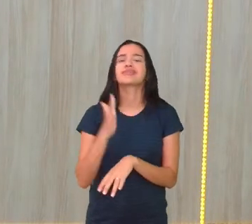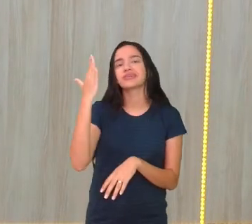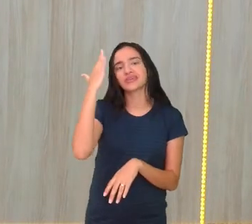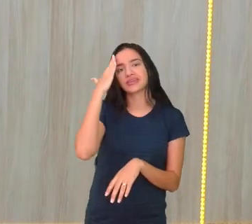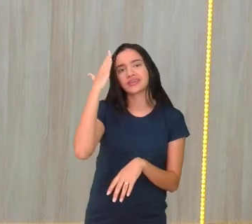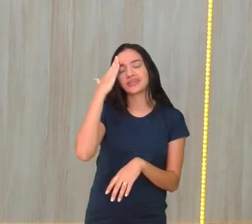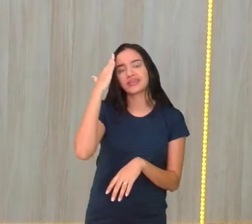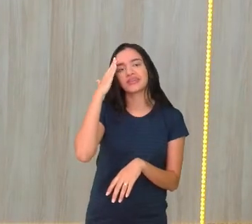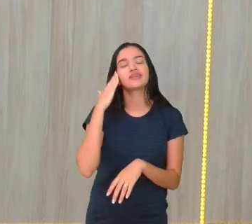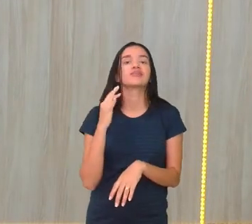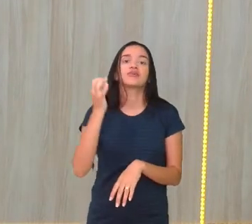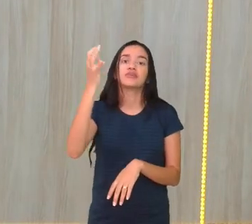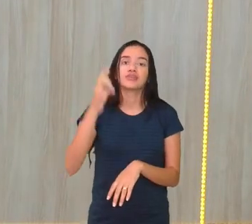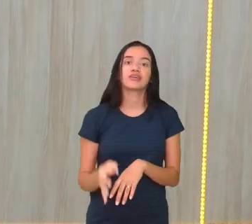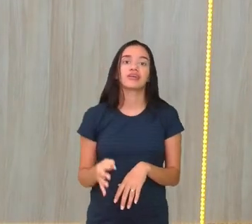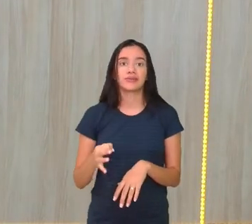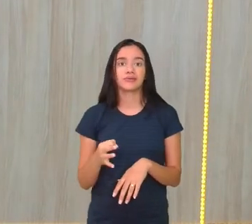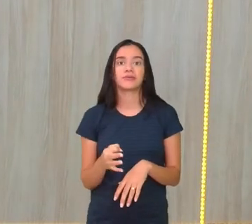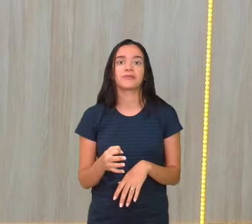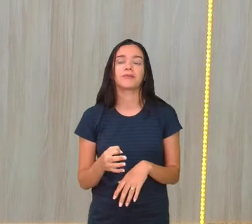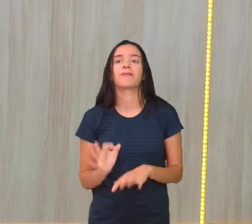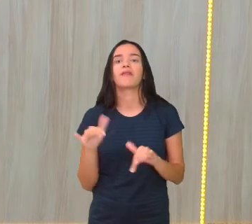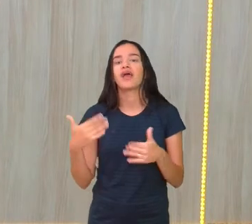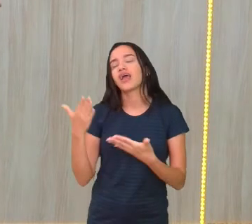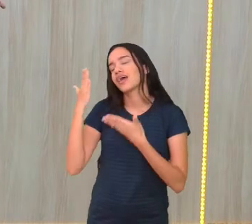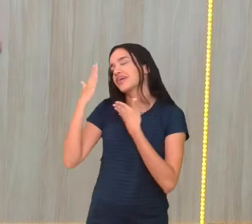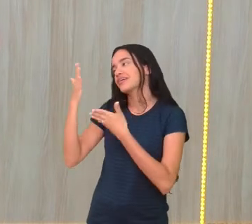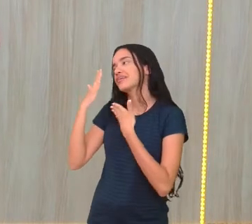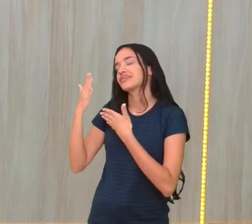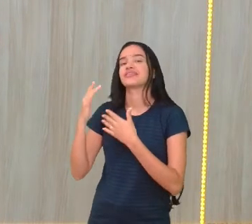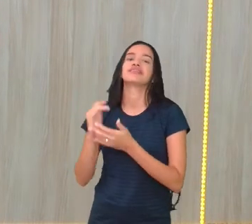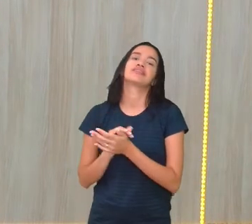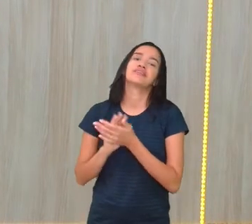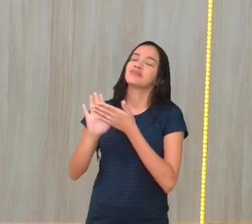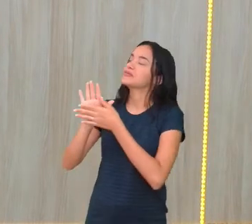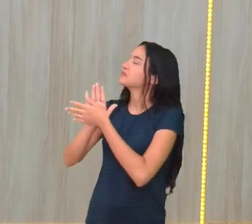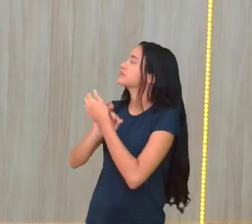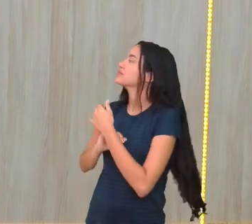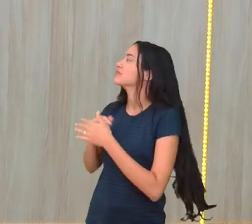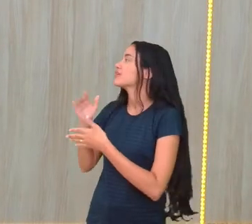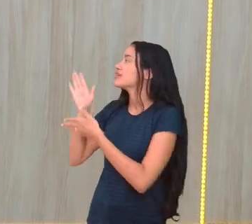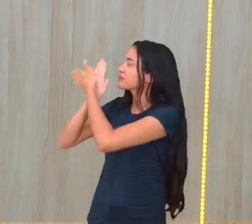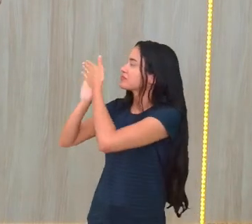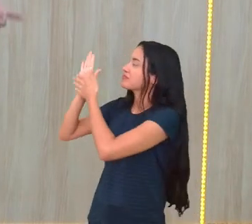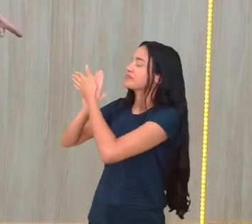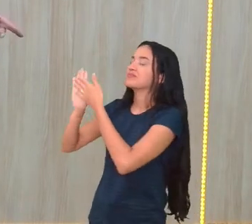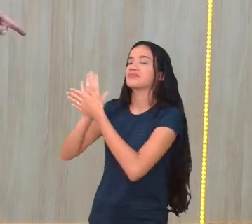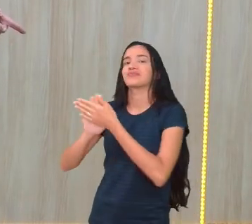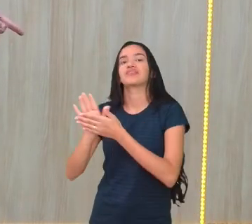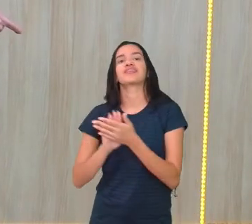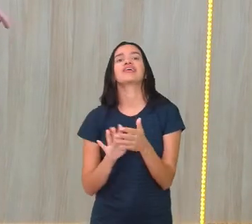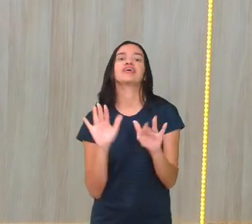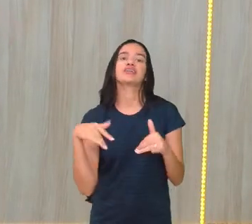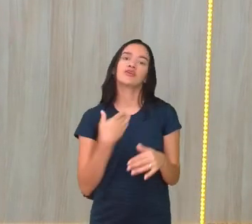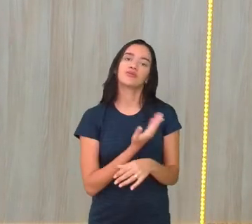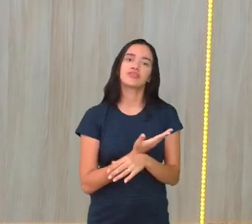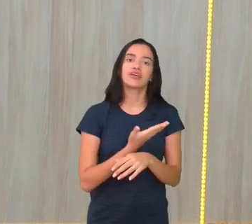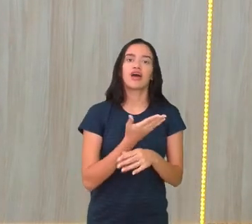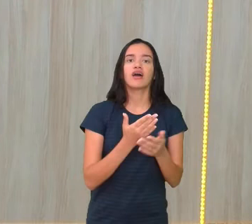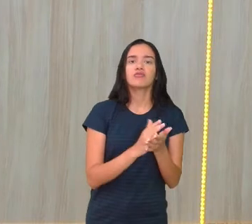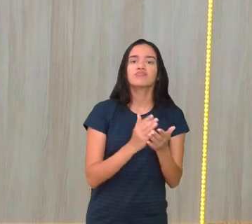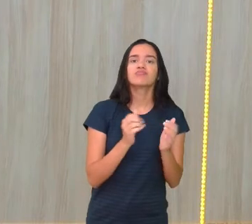entendido. No mais, agradecer a Midian, nossa companheira de Libras que está